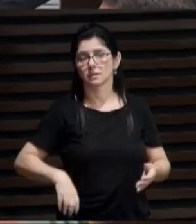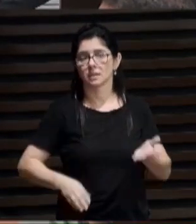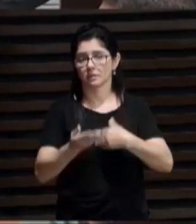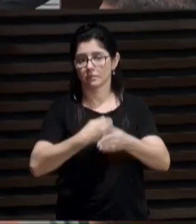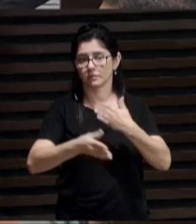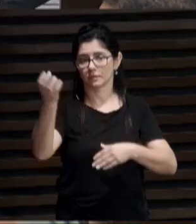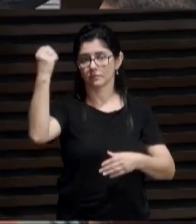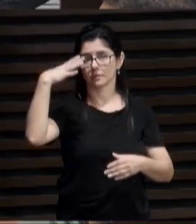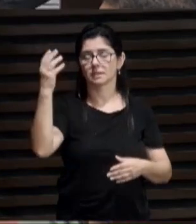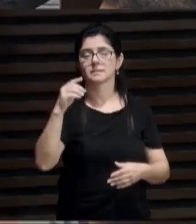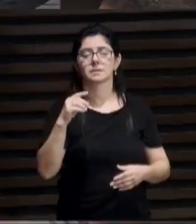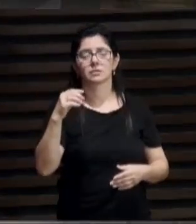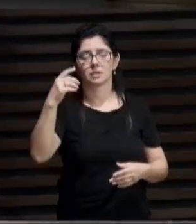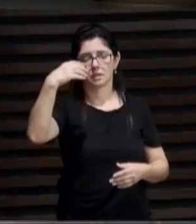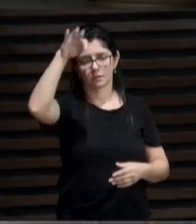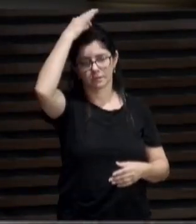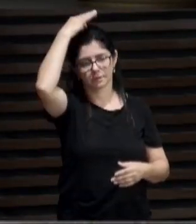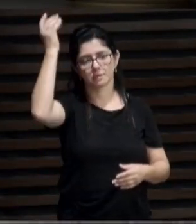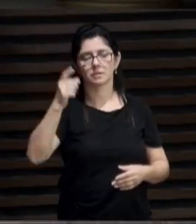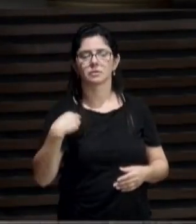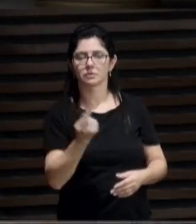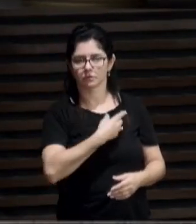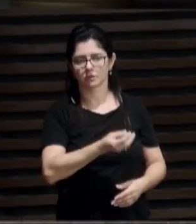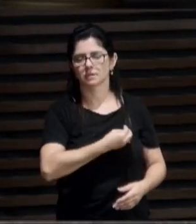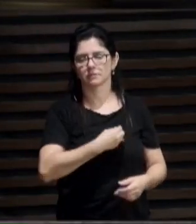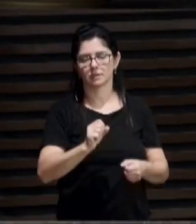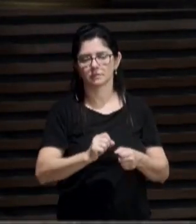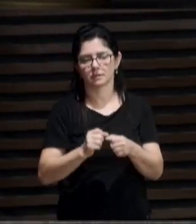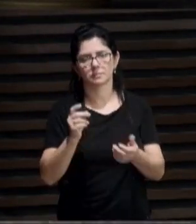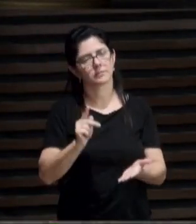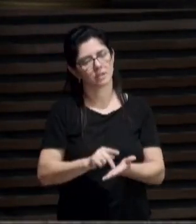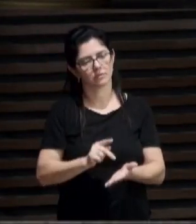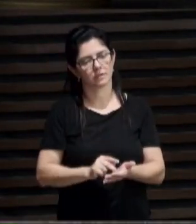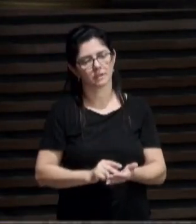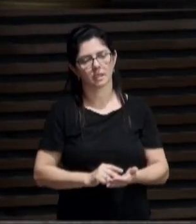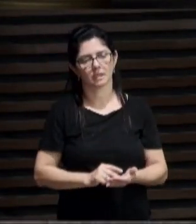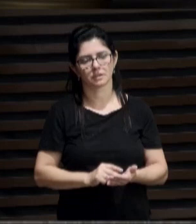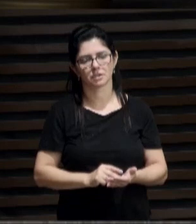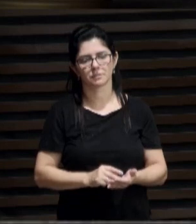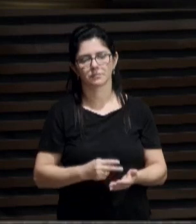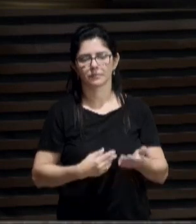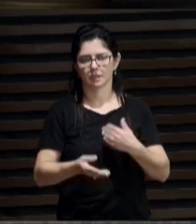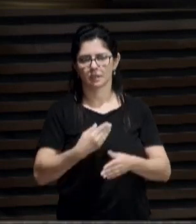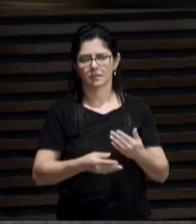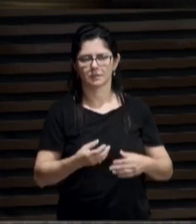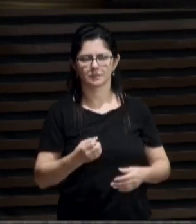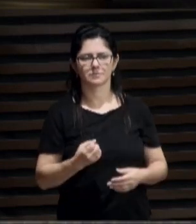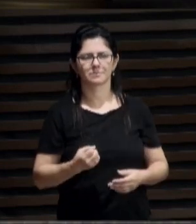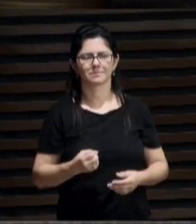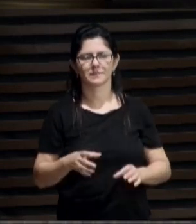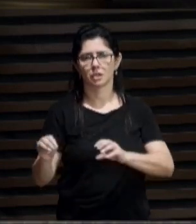nossas vidas, nos fez verdadeiros adoradores quando nos deu um novo coração. Ele nos tirou do império das